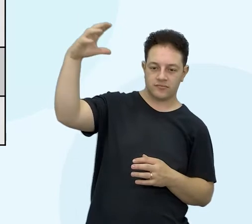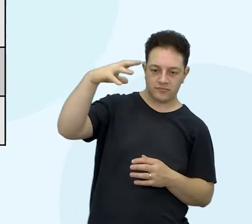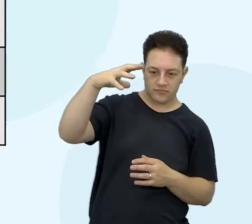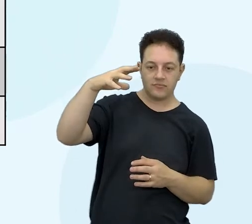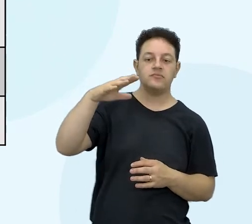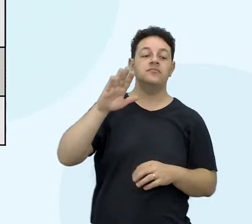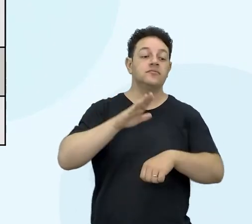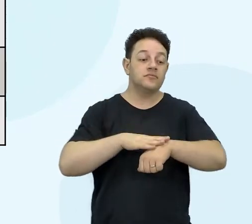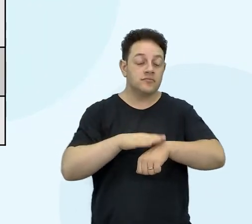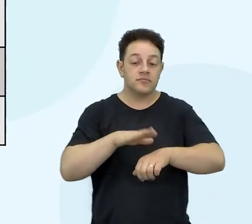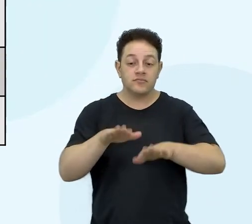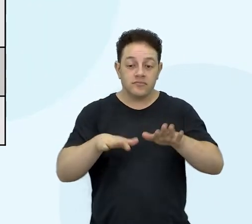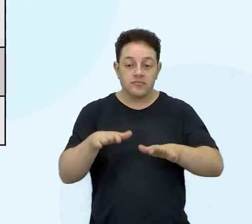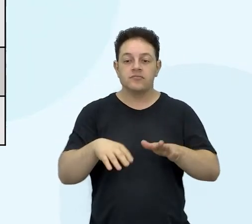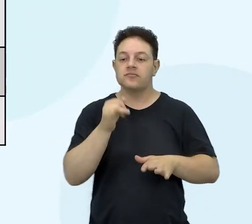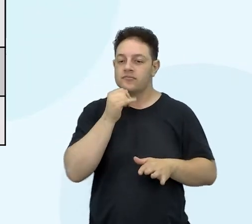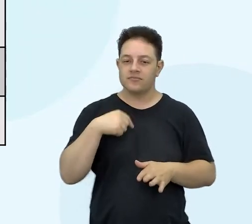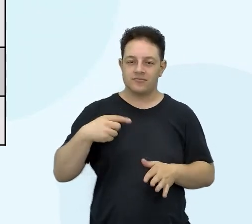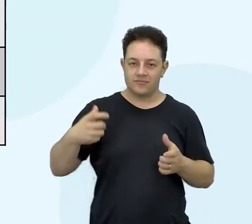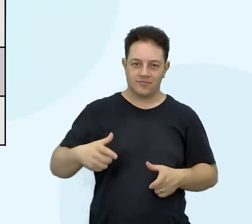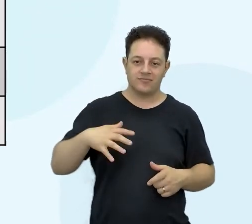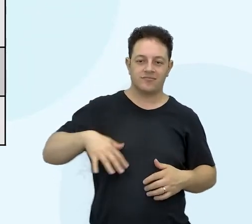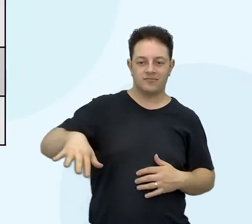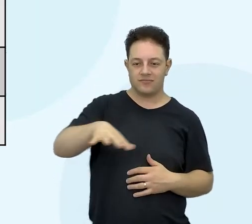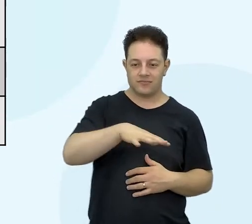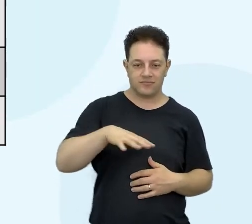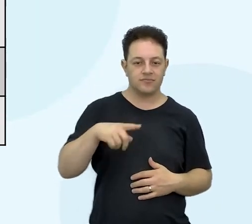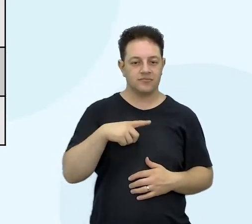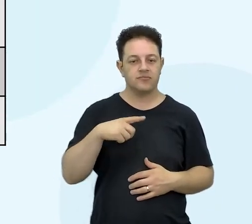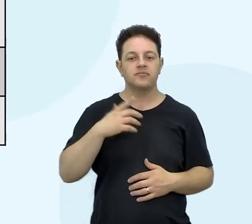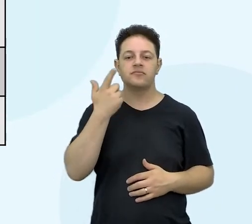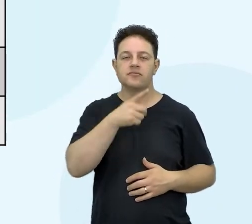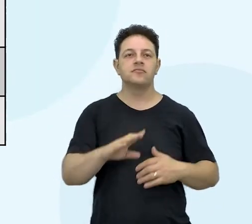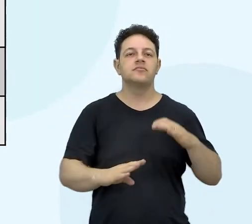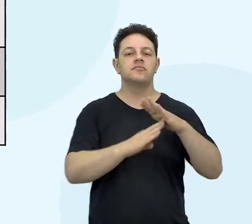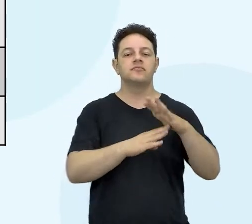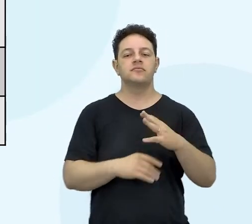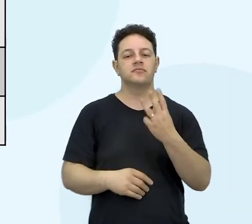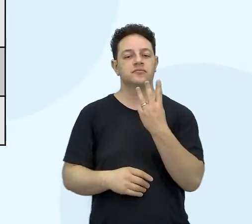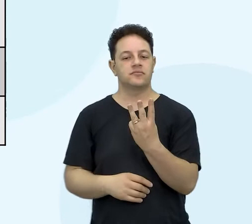momento propício aqui na região onde a gente está, chegou a bater aí